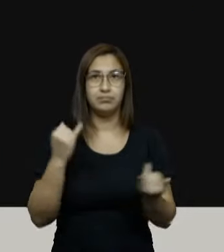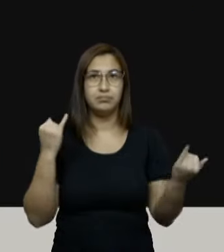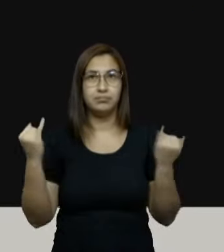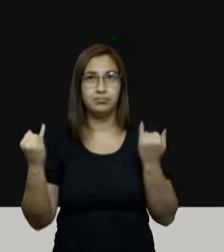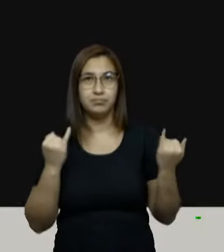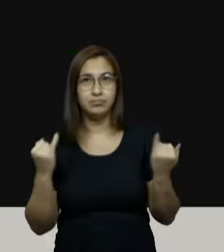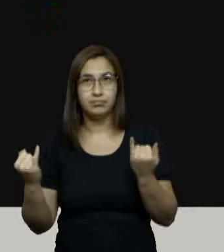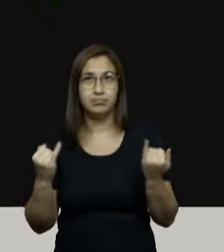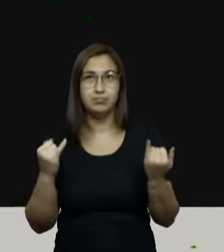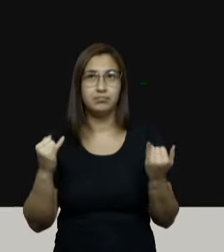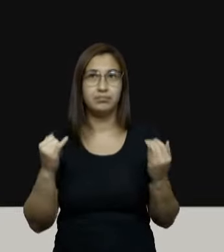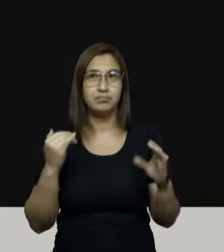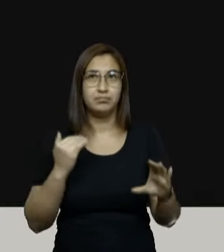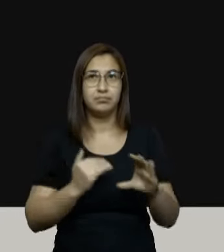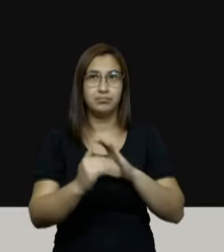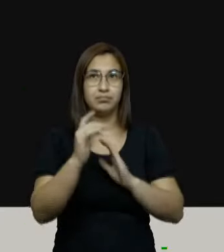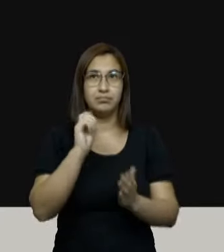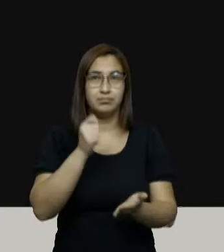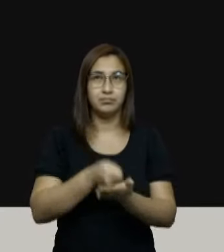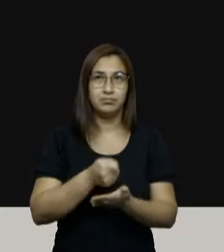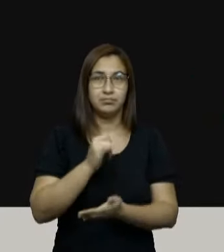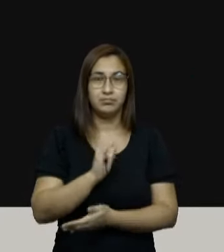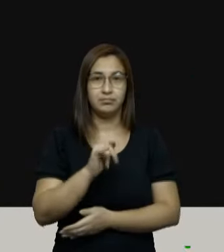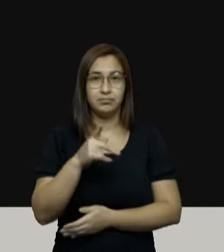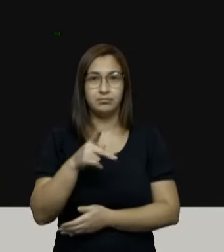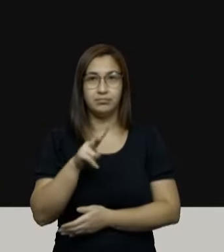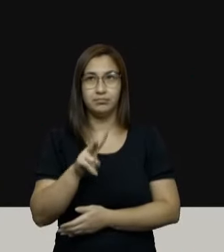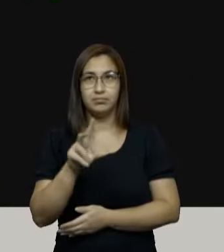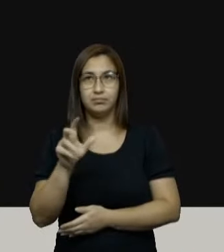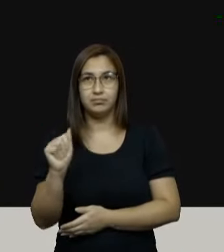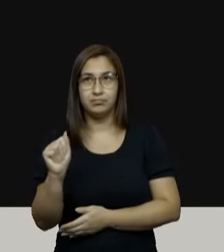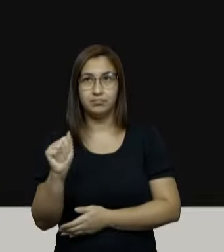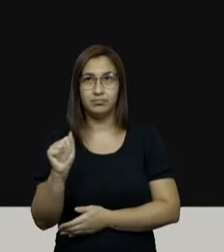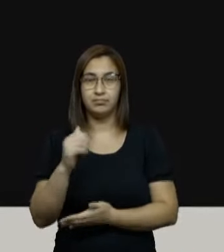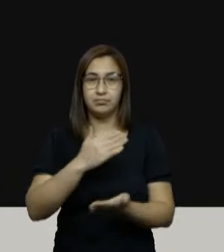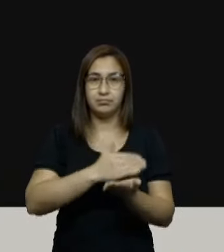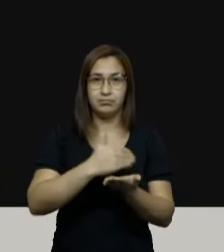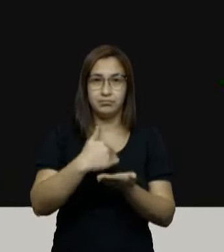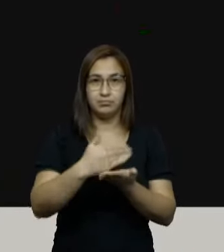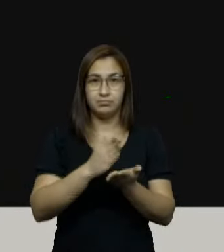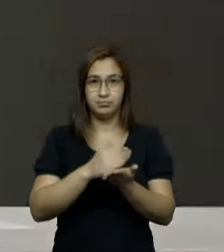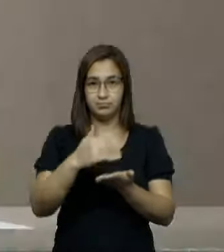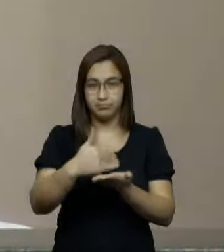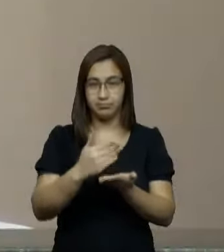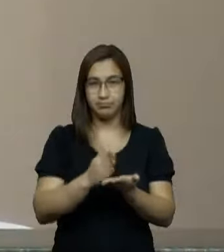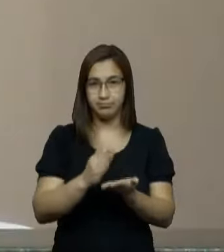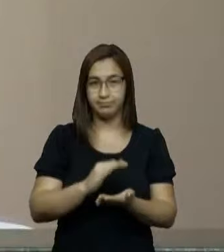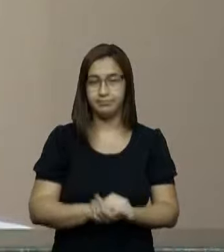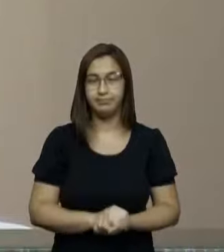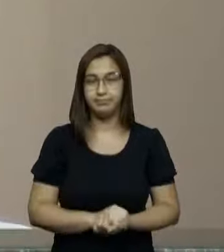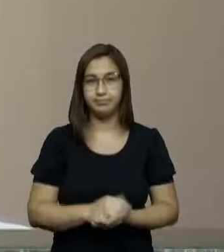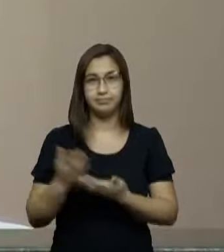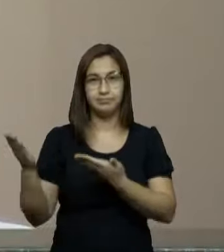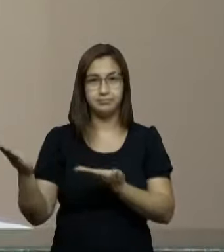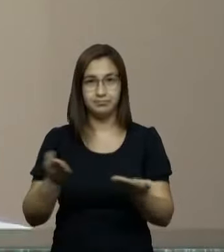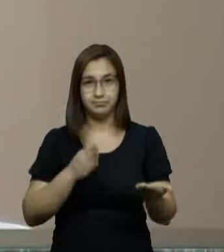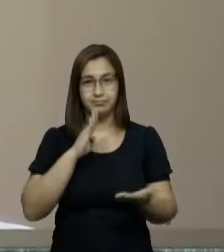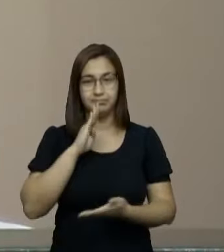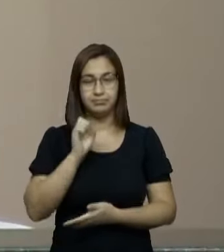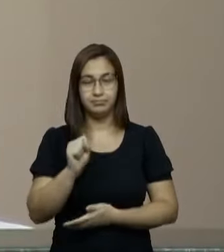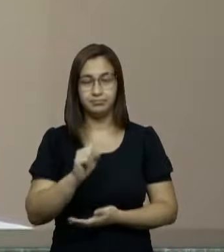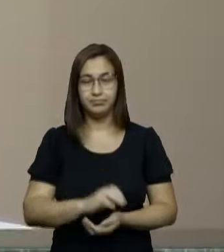do recebimento do pagamento do IPVA de forma parcelada. Com a palavra, o autor, deputado